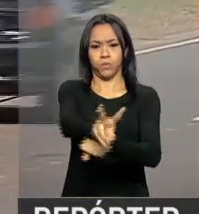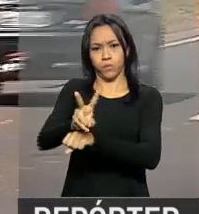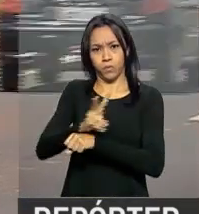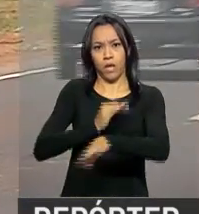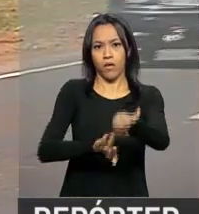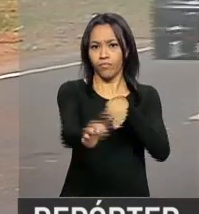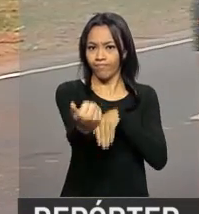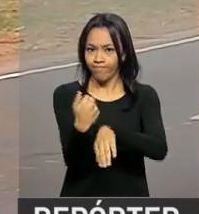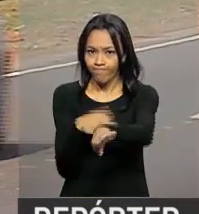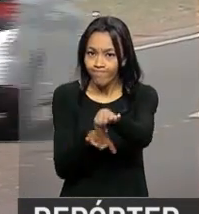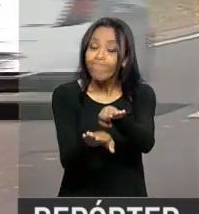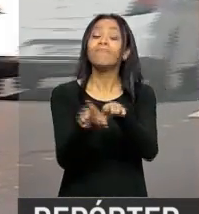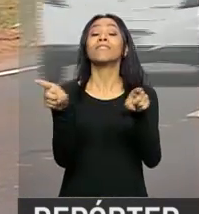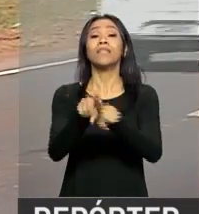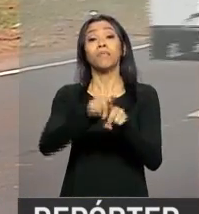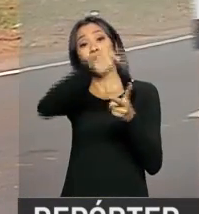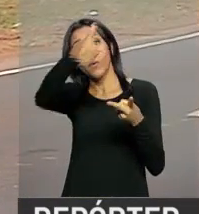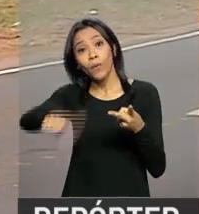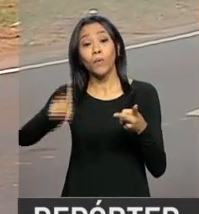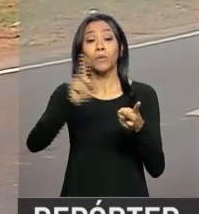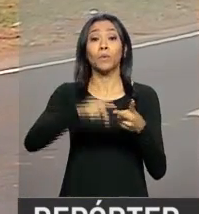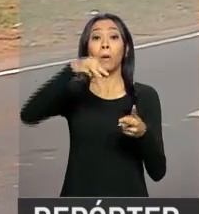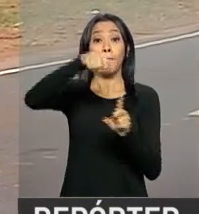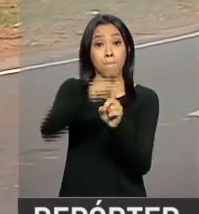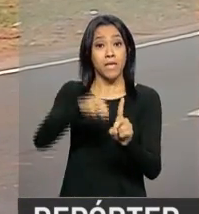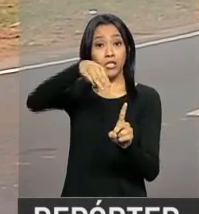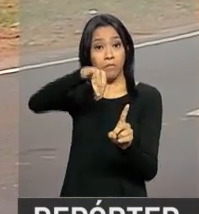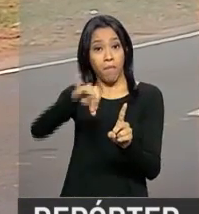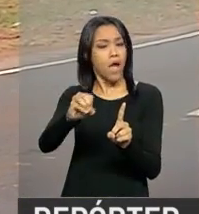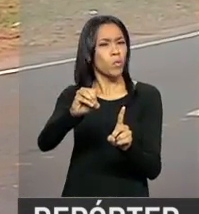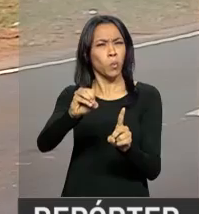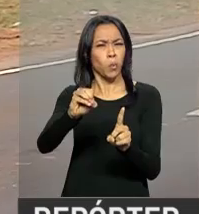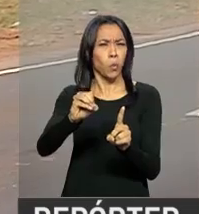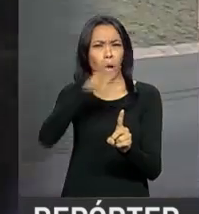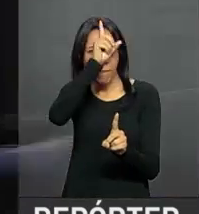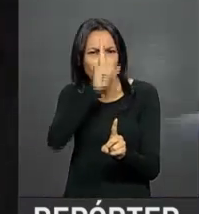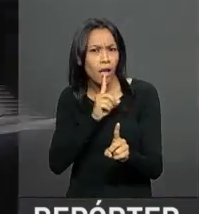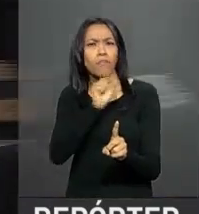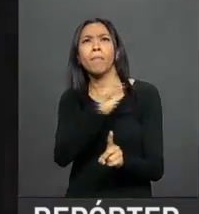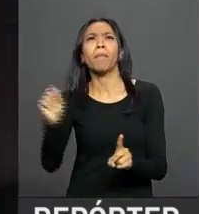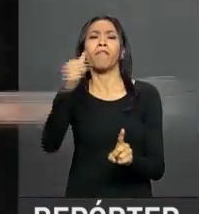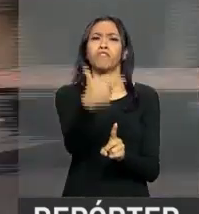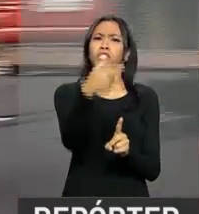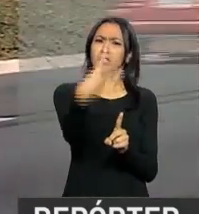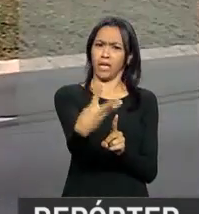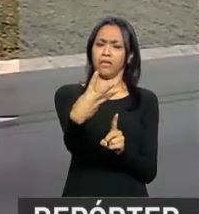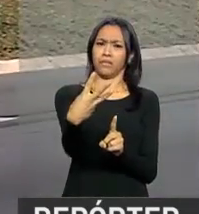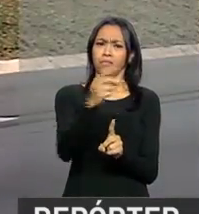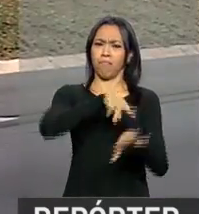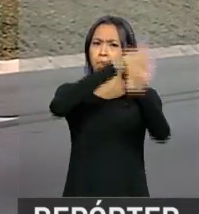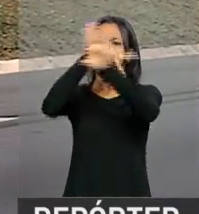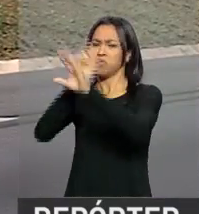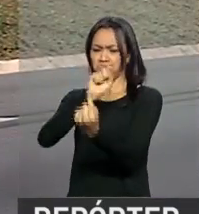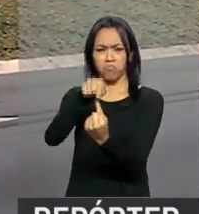A operação engloba também as ações do Maio Amarelo, um movimento que existe em 23 países e busca